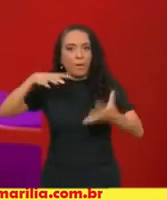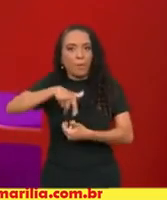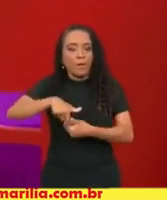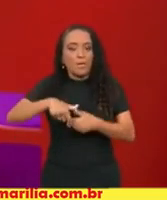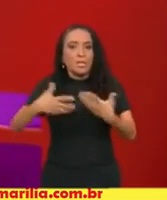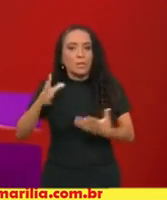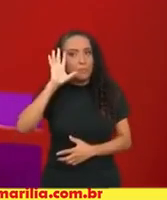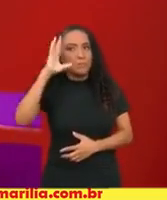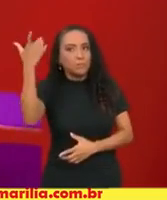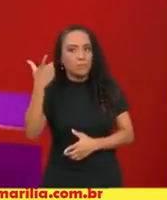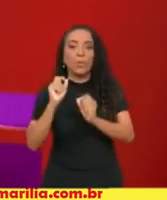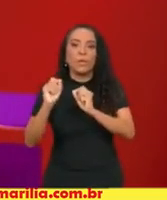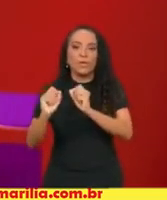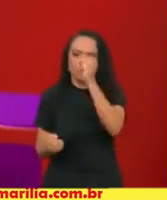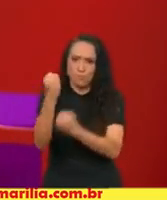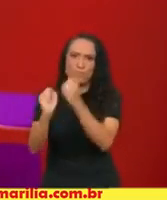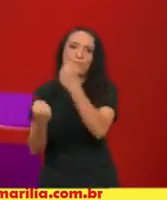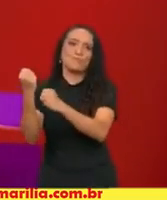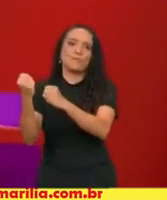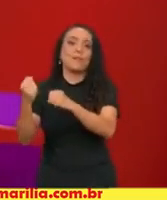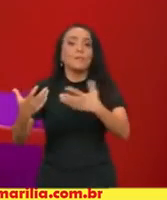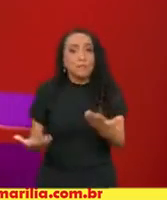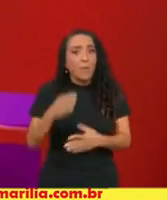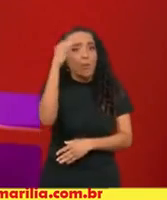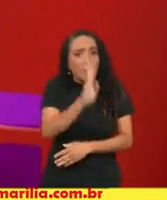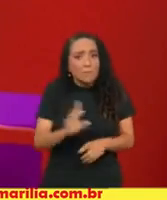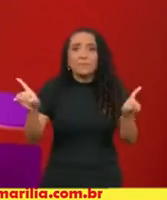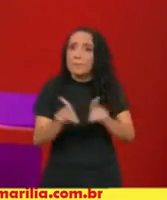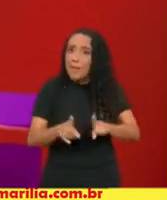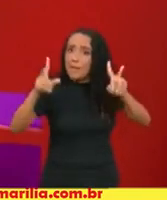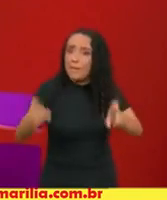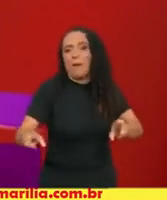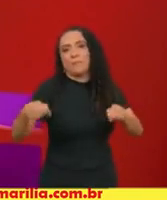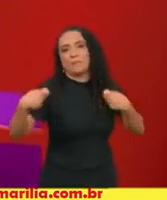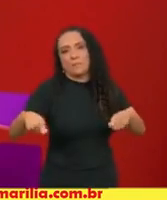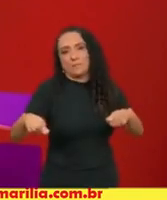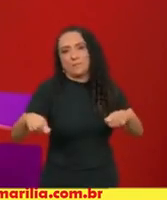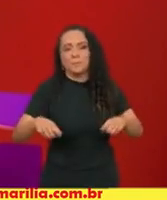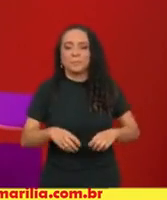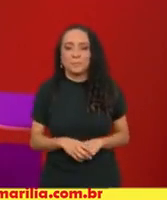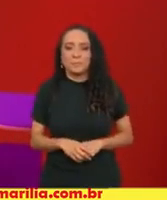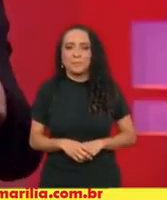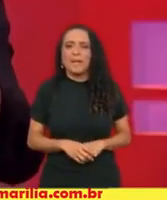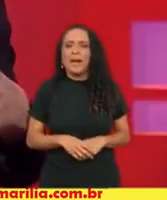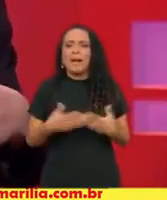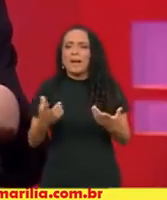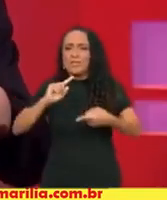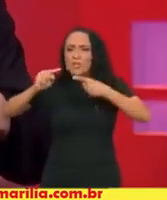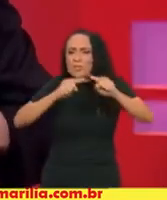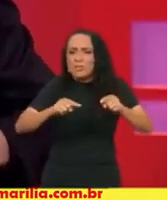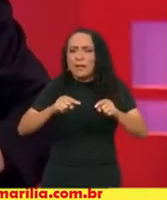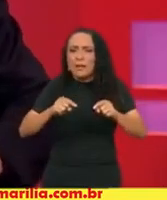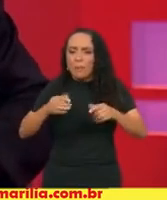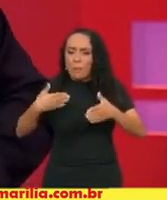saída industrial para o Japão igualmente. É exatamente o que o Brasil deve fazer, do ponto de vista do partido fardado. Isso era uma discussão entre os militares